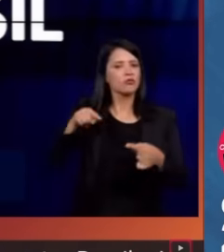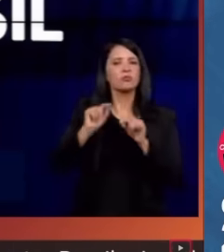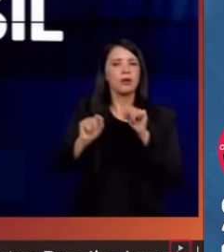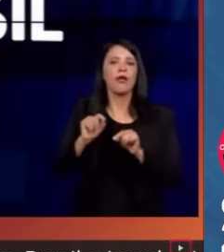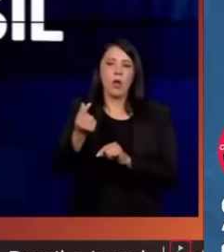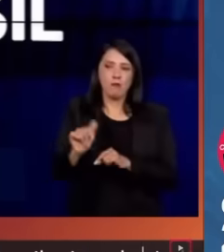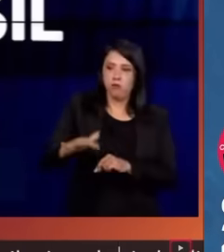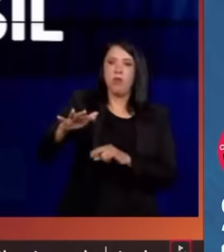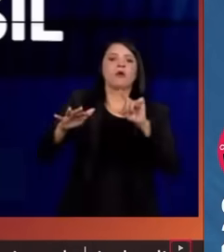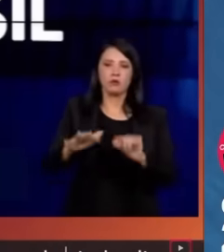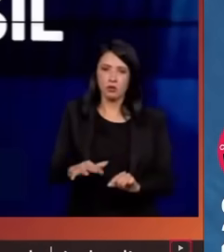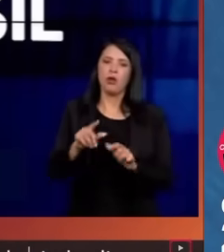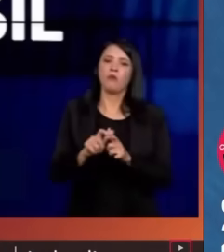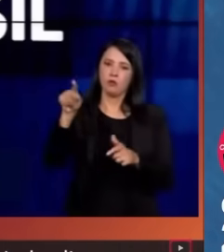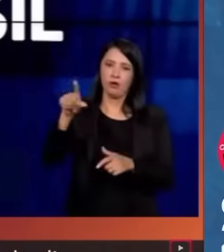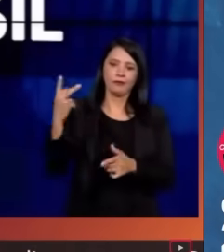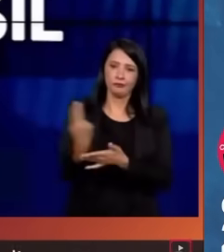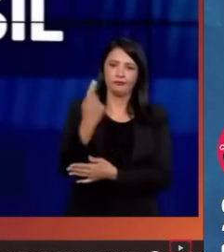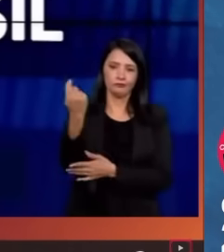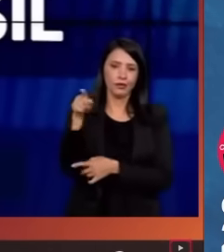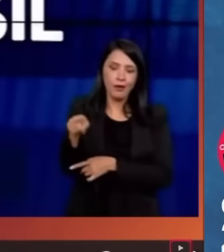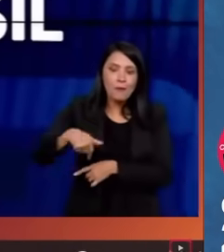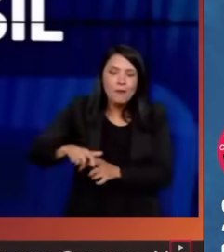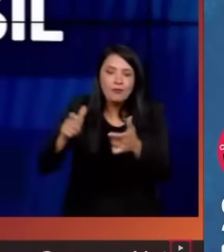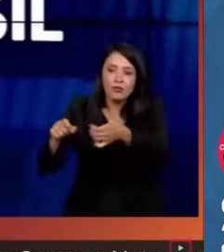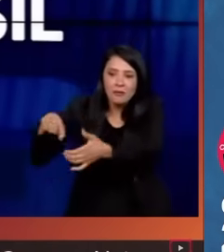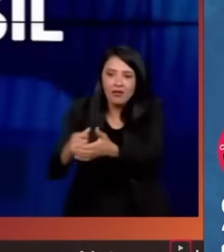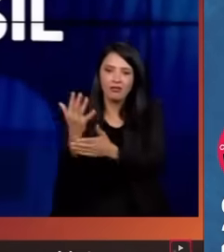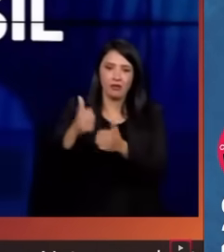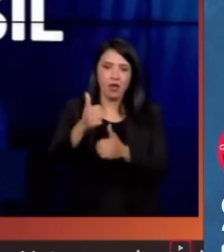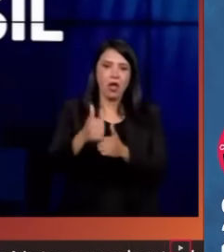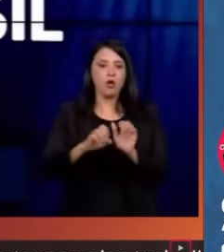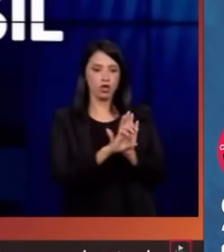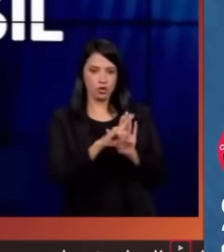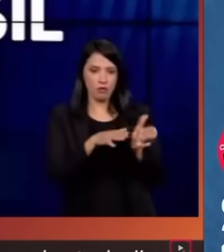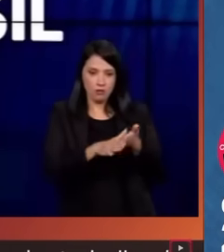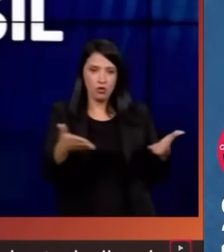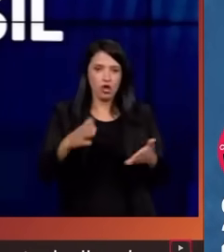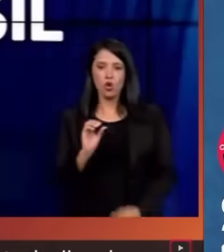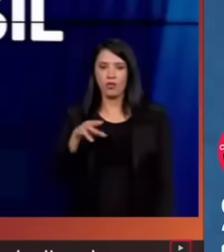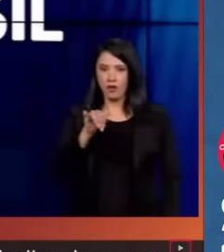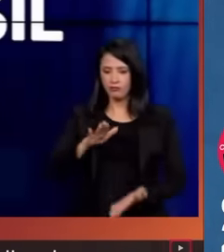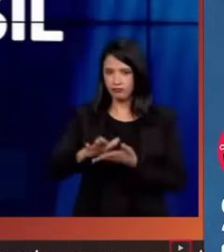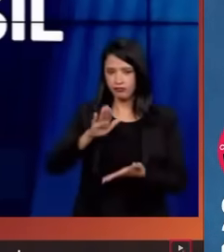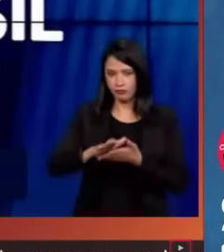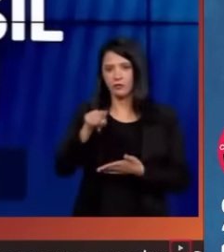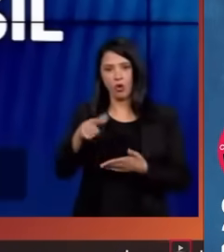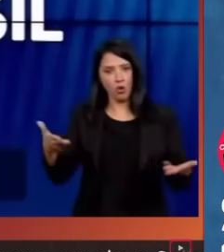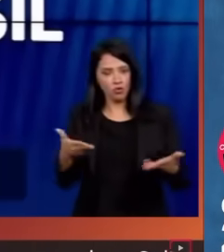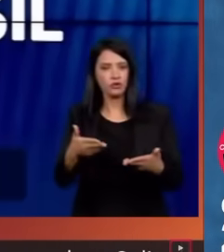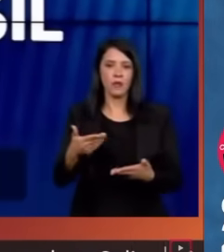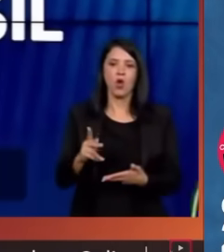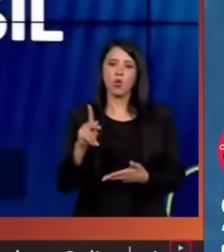do arroz que aumentou depois da tragédia no Rio Grande do Sul que é o maior produtor do país o edital do leilão foi divulgado hoje pela Conab companhia Nacional de ab ento o